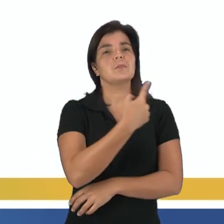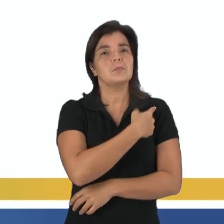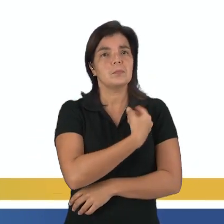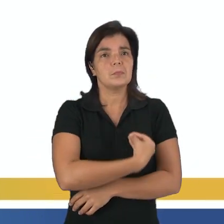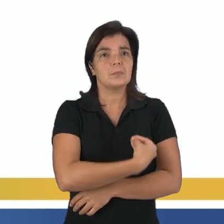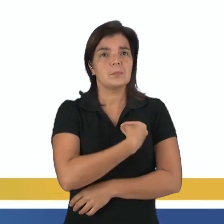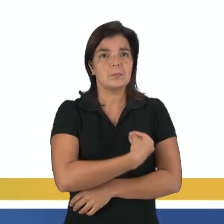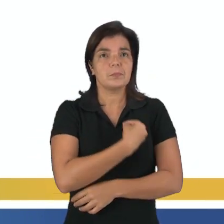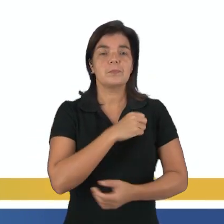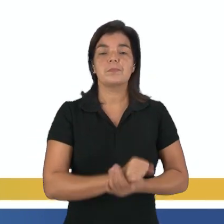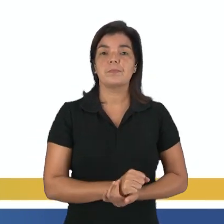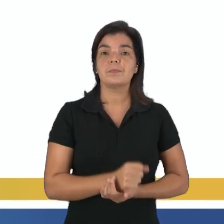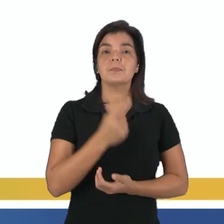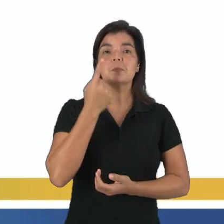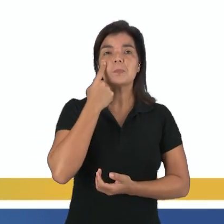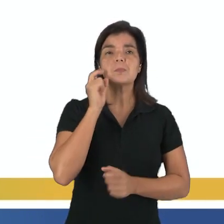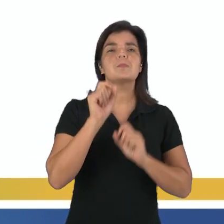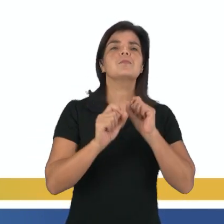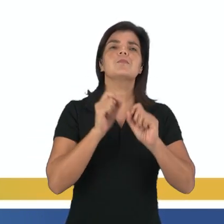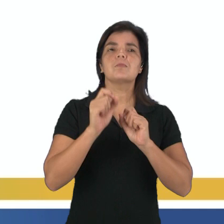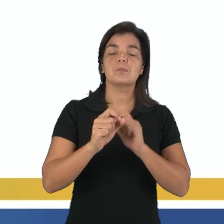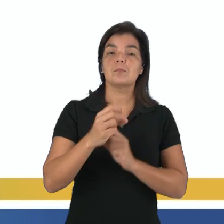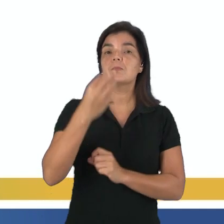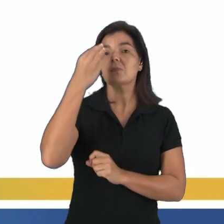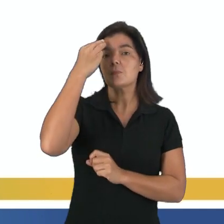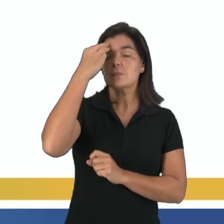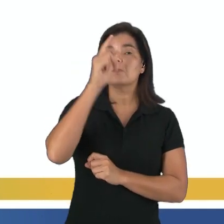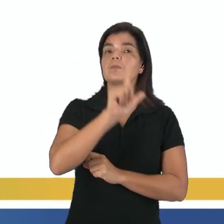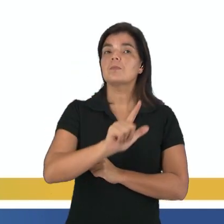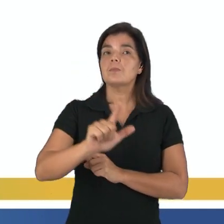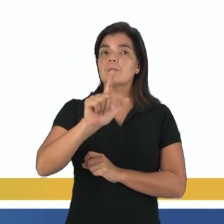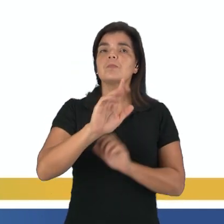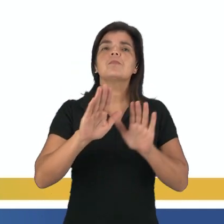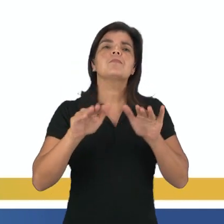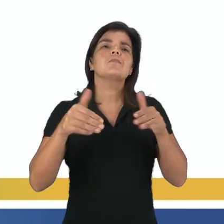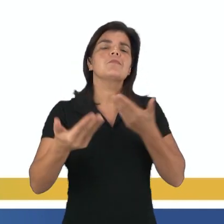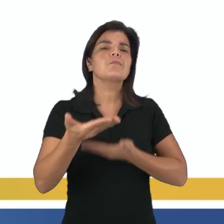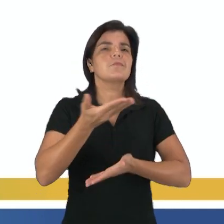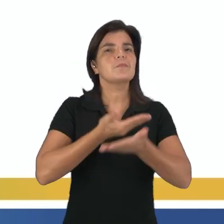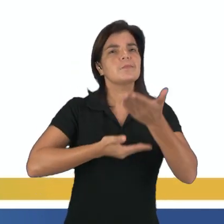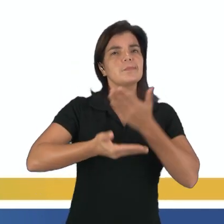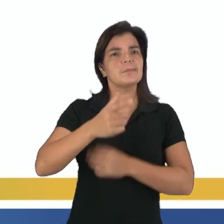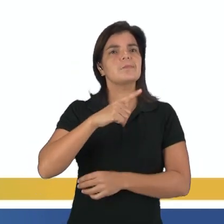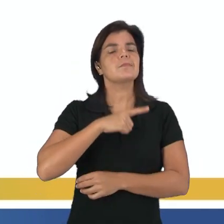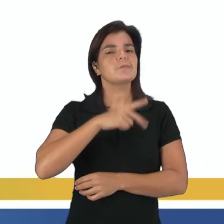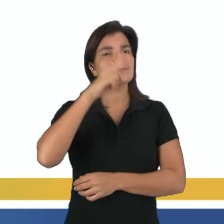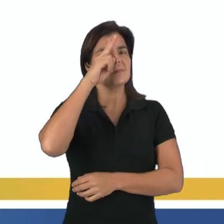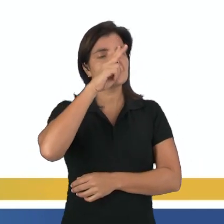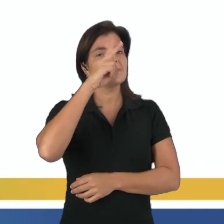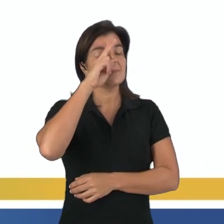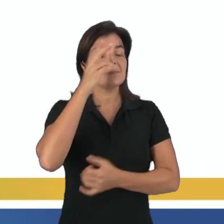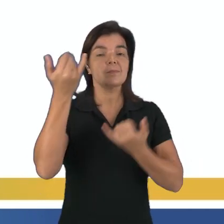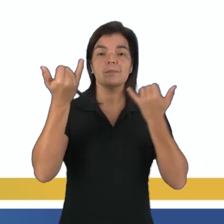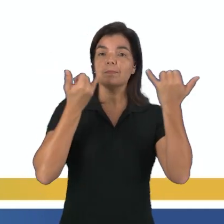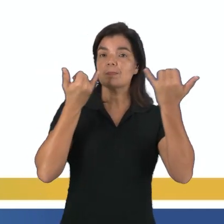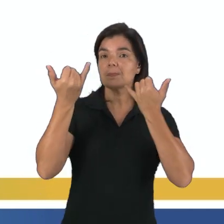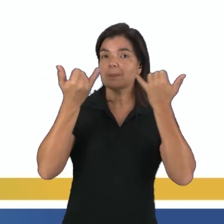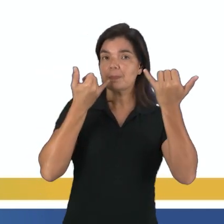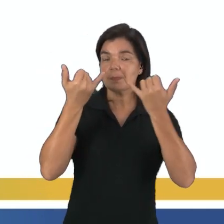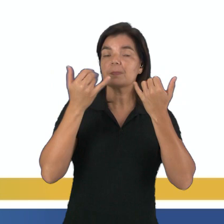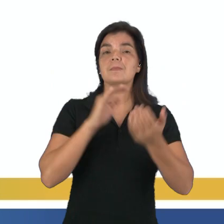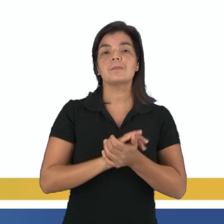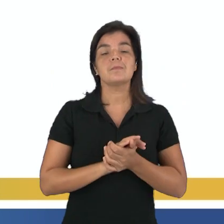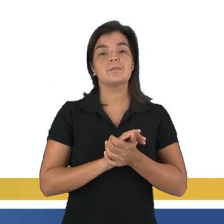vida? Vamos ver o que são memórias literárias e qual é a relação que elas têm com essas histórias que ouvimos dos